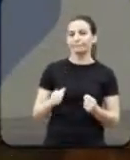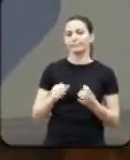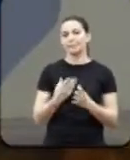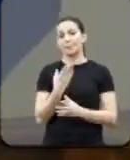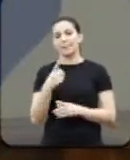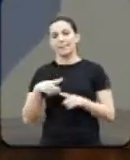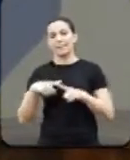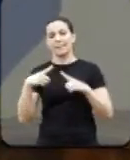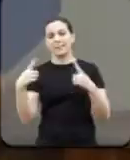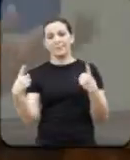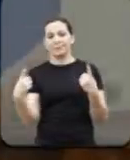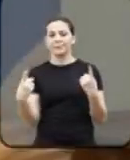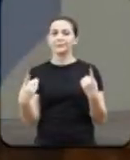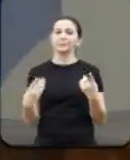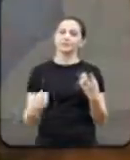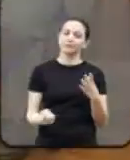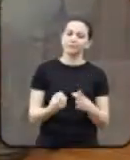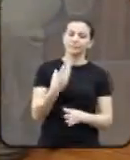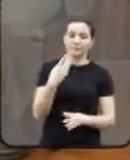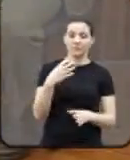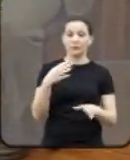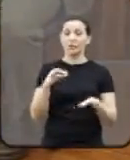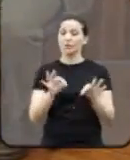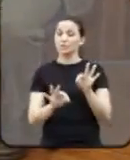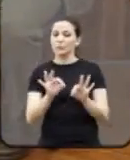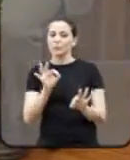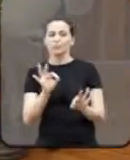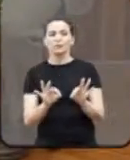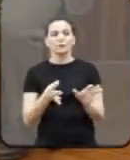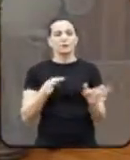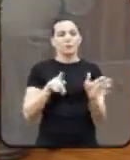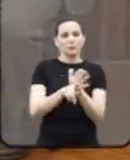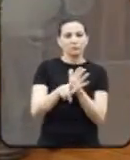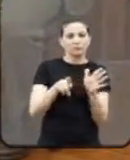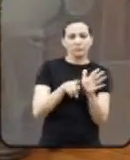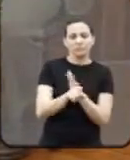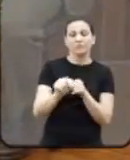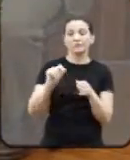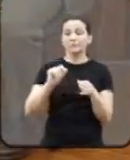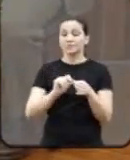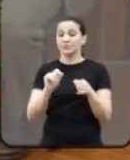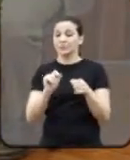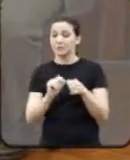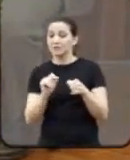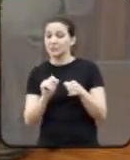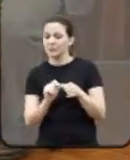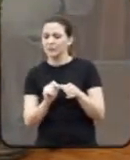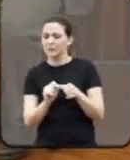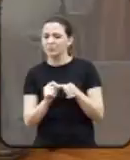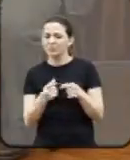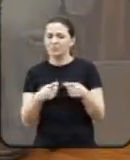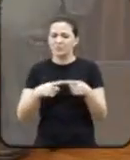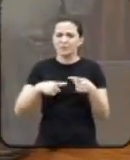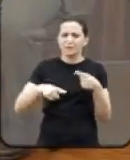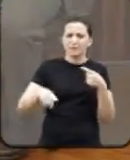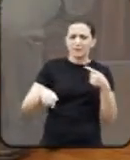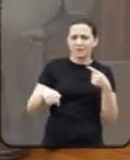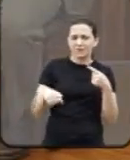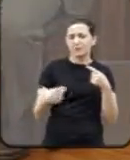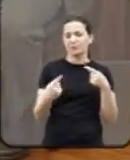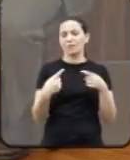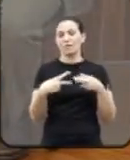Infelizmente, ocorreram, mas fica aí o conforto de que a Justiça está investigando, está agindo, está coibindo